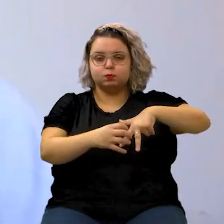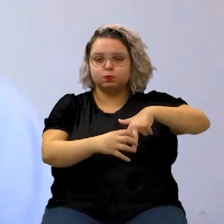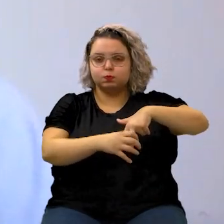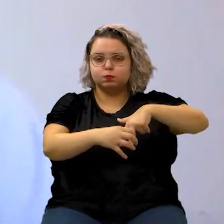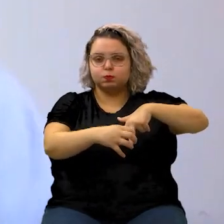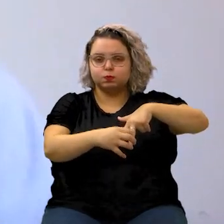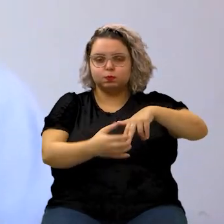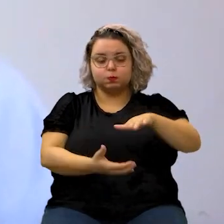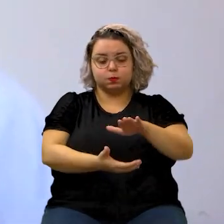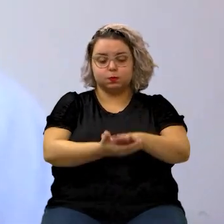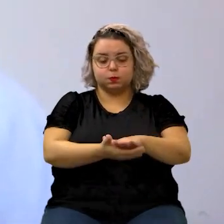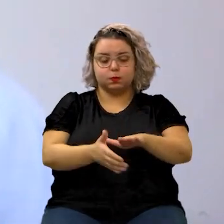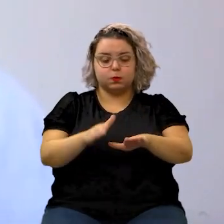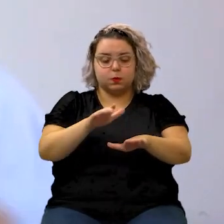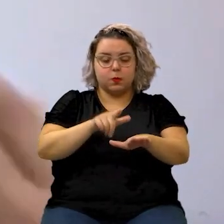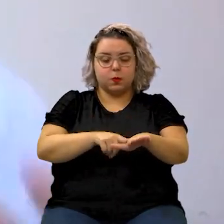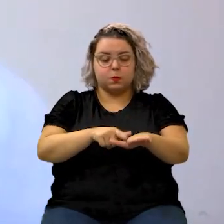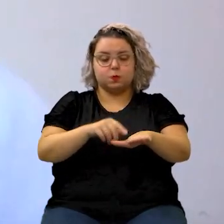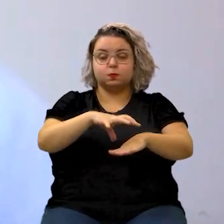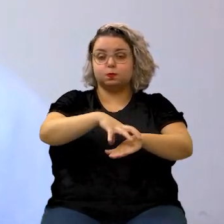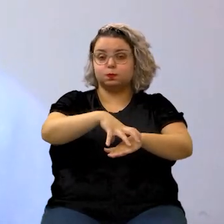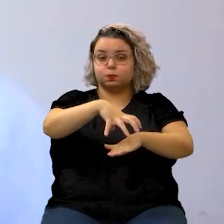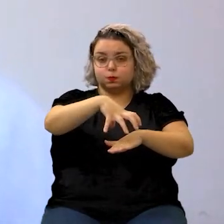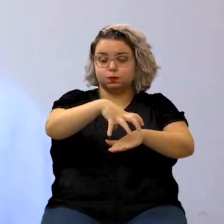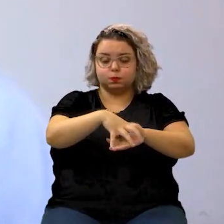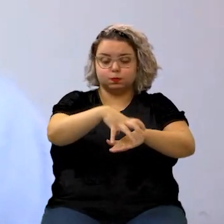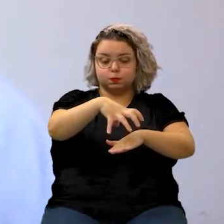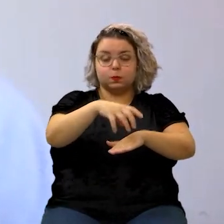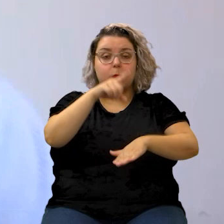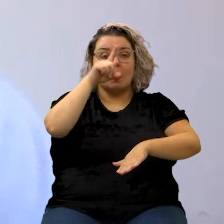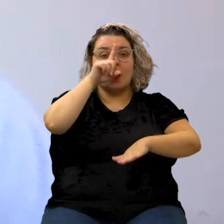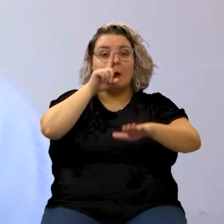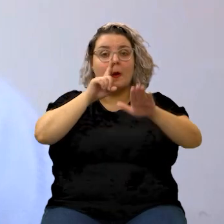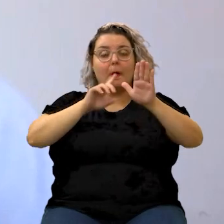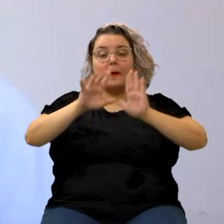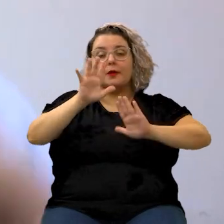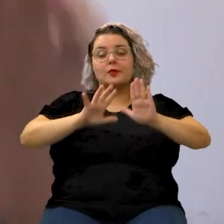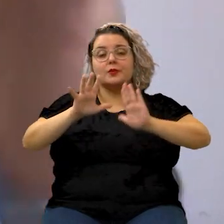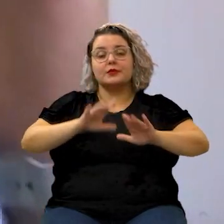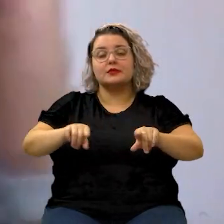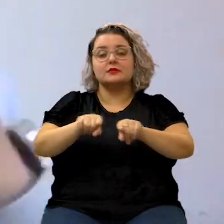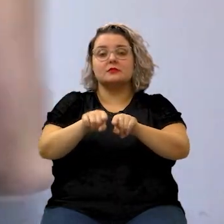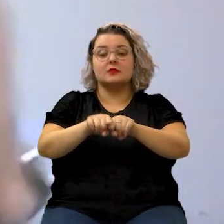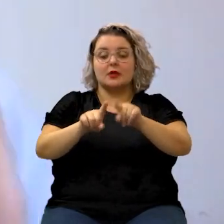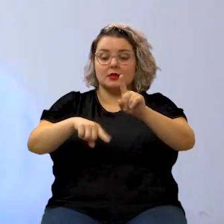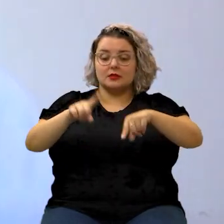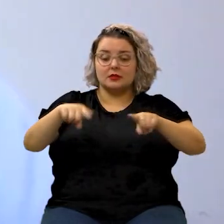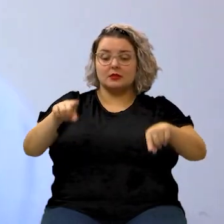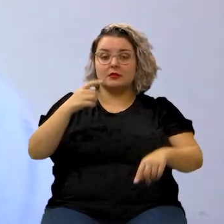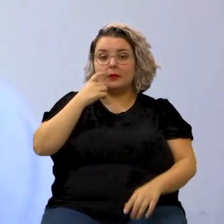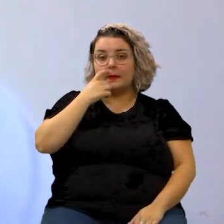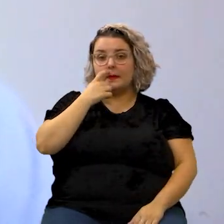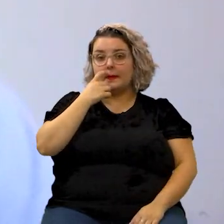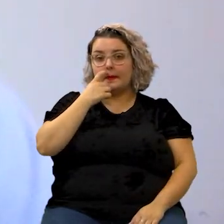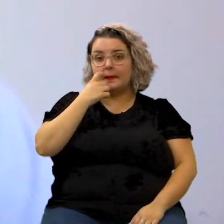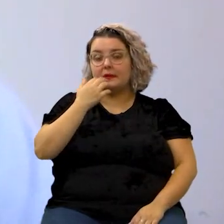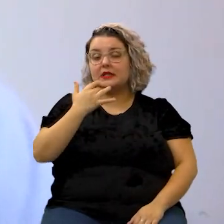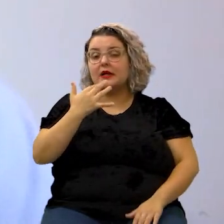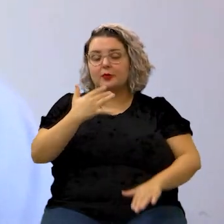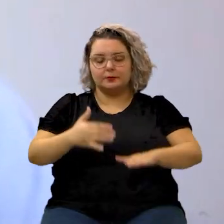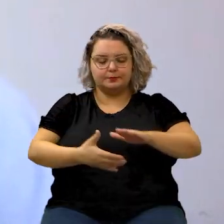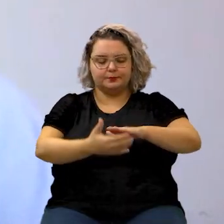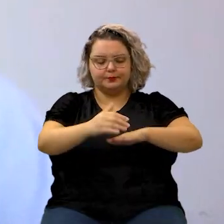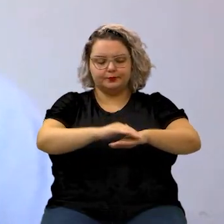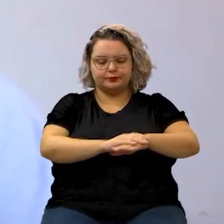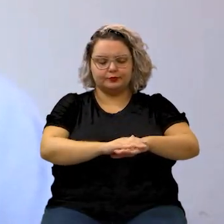inchado, o pé ele pode começar a ficar inchado. A gente tem que tomar cuidado também na alteração da cor que está o pé.